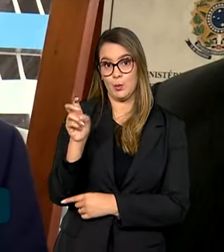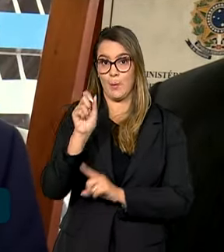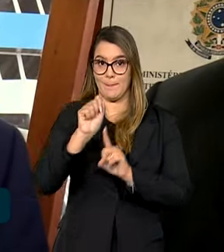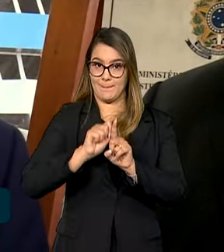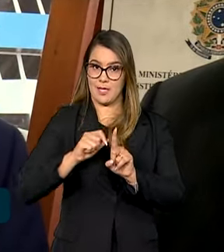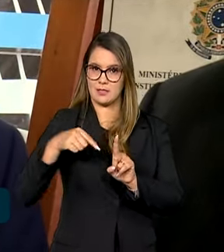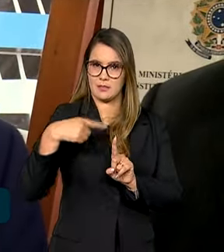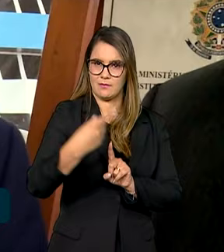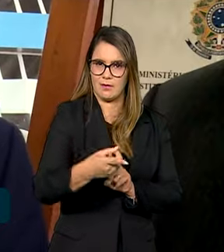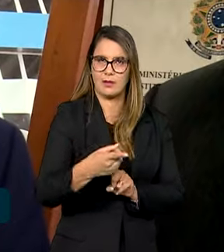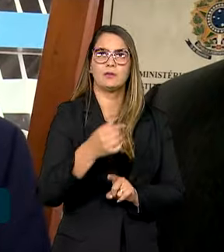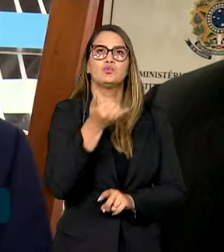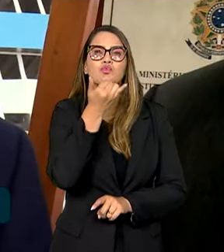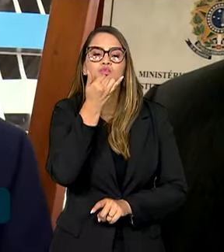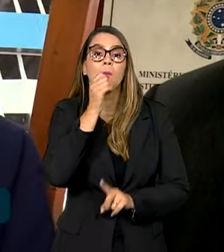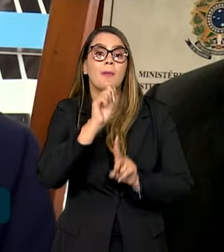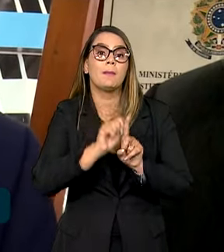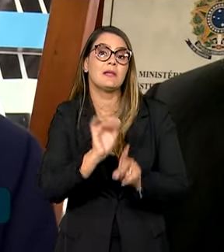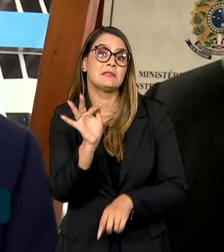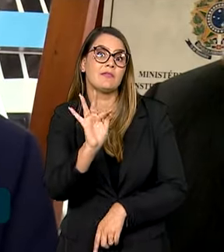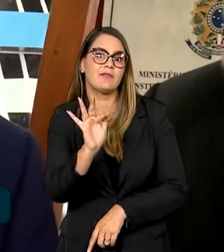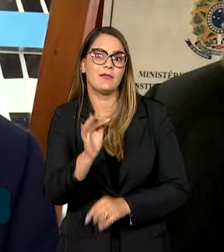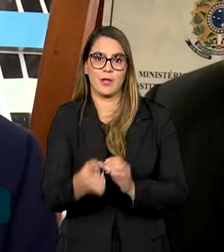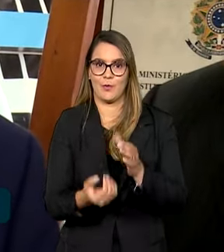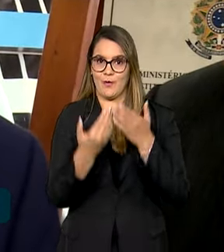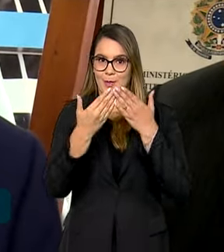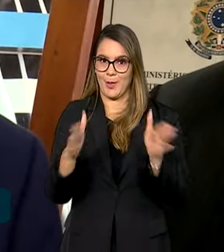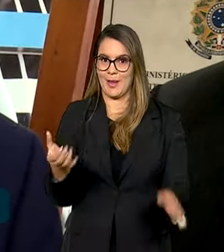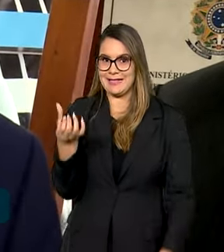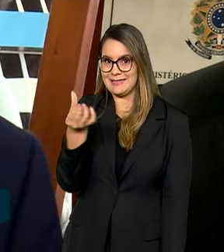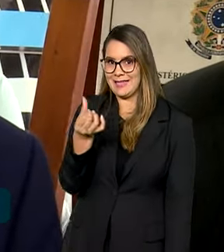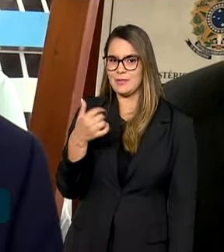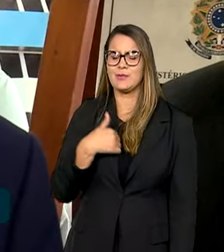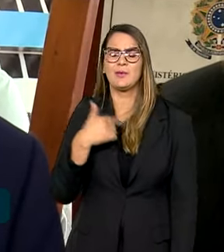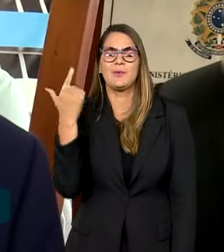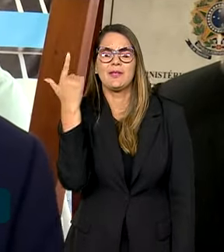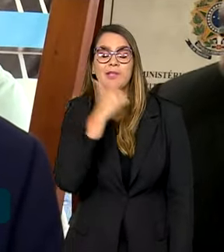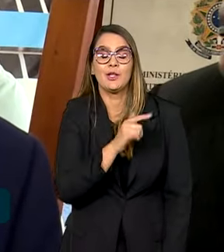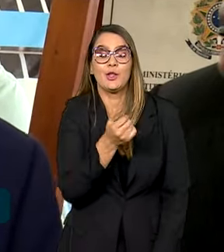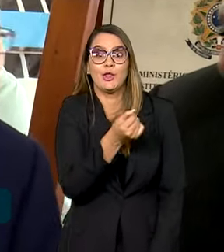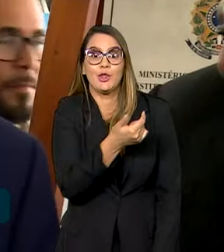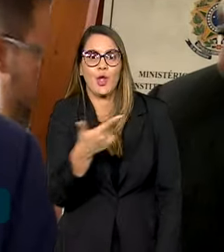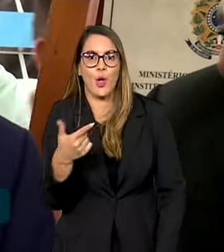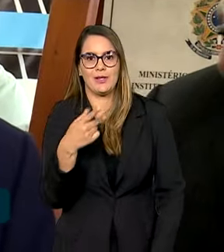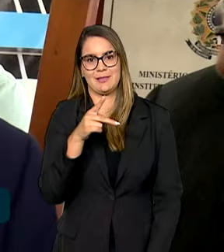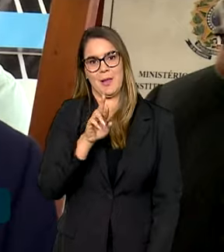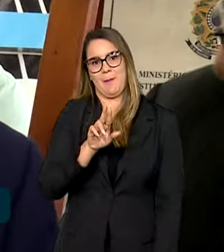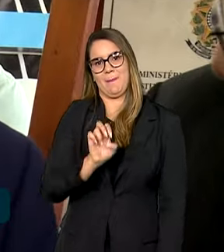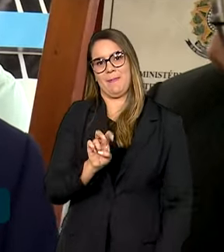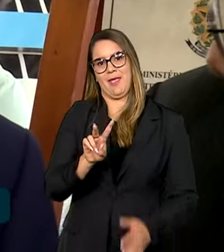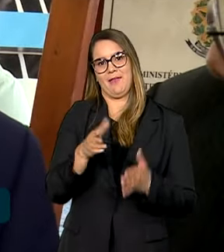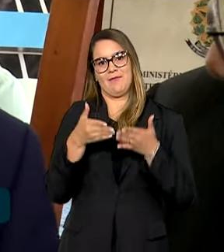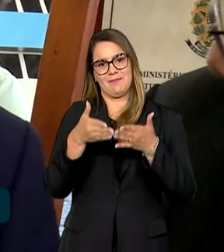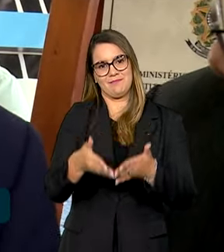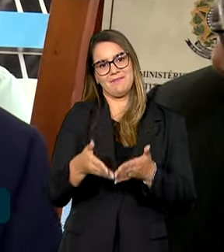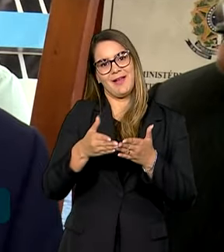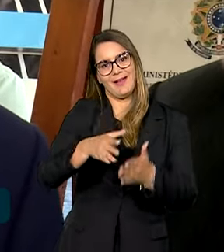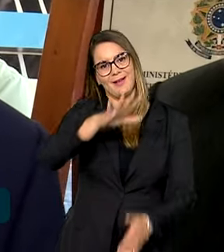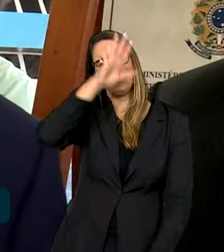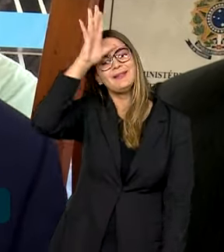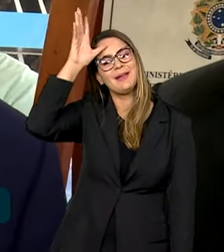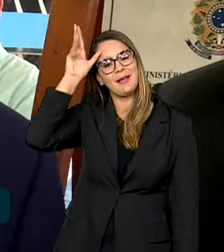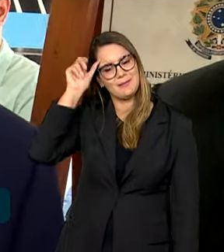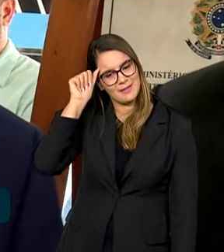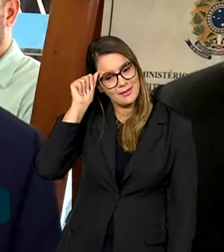mês desculpe de Fevereiro vamos lançar o sexto e minha meta é conseguir ter 12 pré barcos em toda a região da Amazônia é